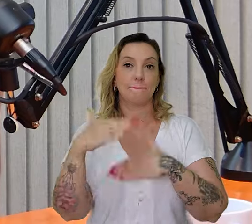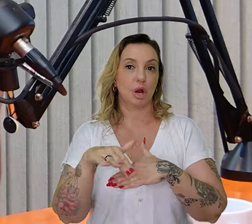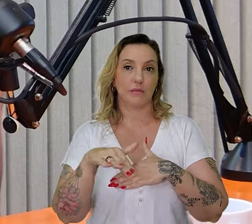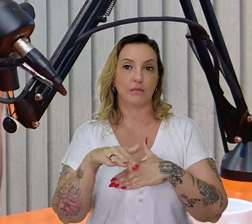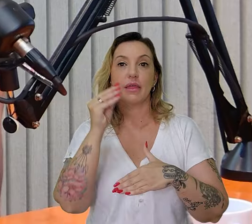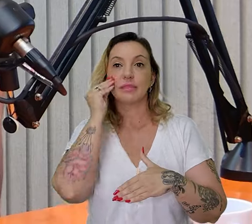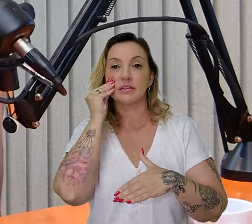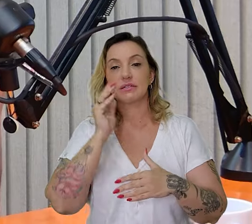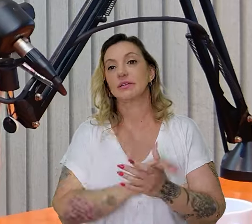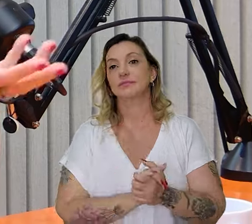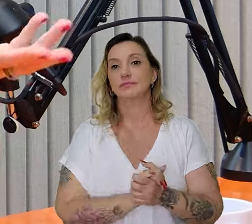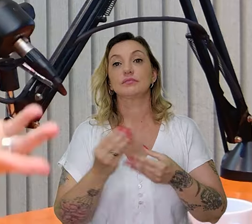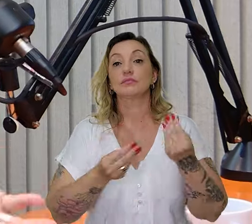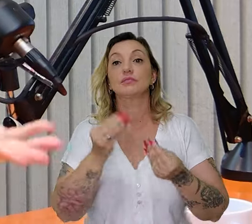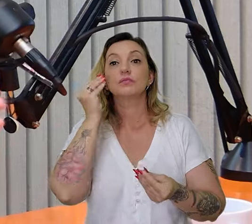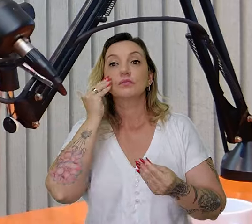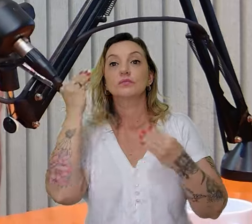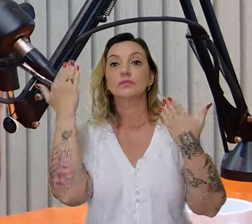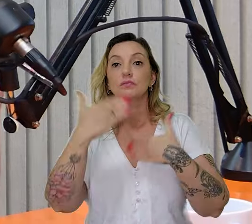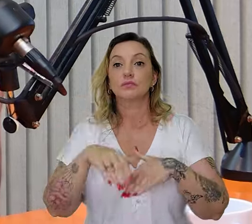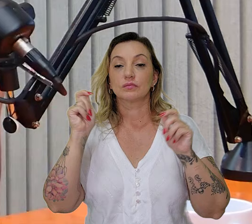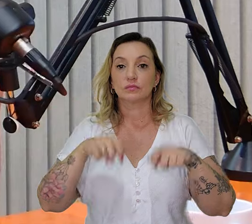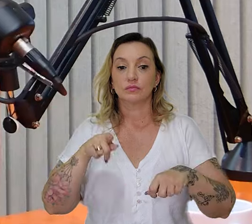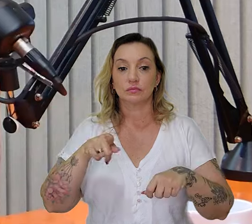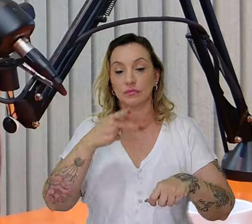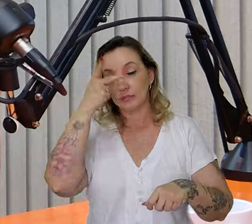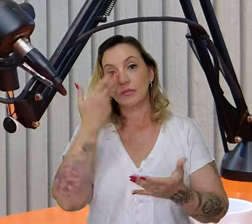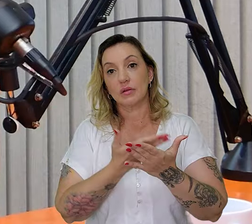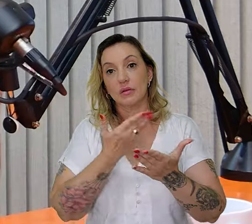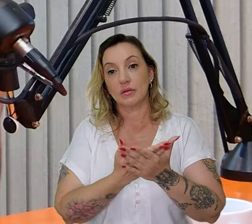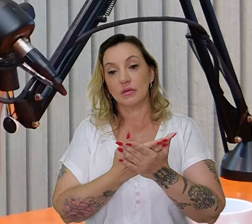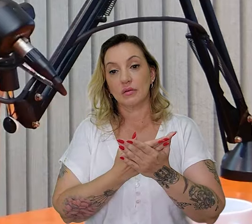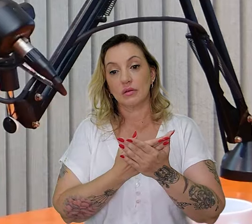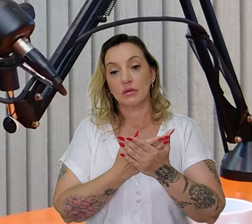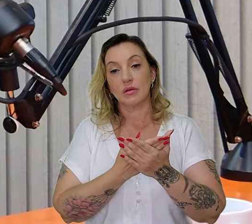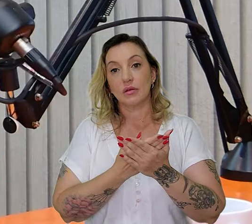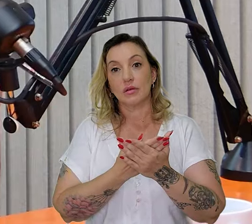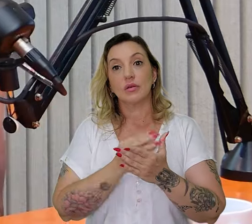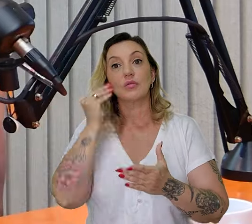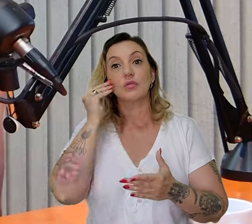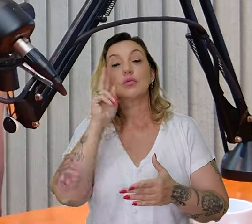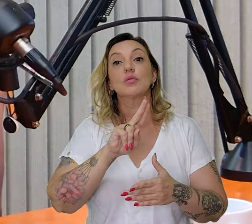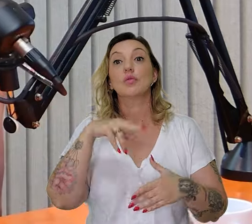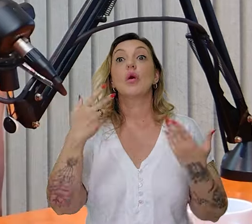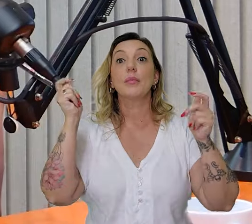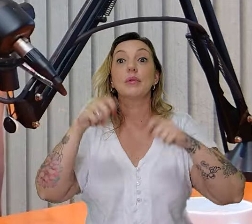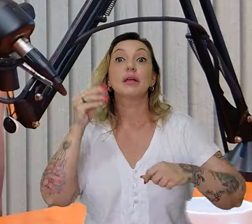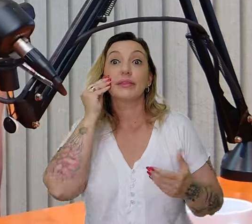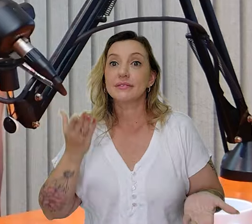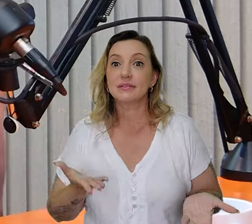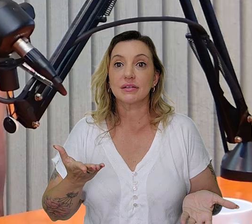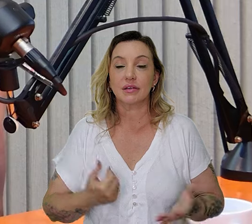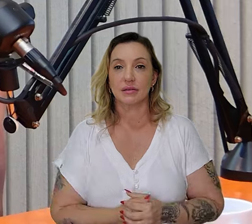que eu vou testar a habilidade de alguém que quer fazer um Bacharelado em user Experience que habilidade eu vou testar né a gente a